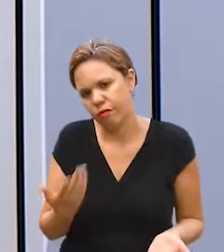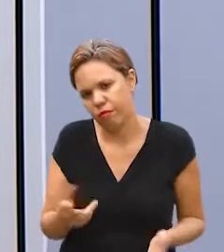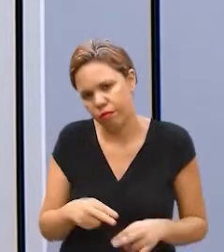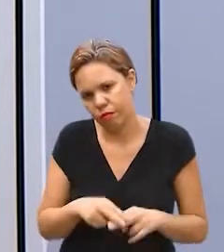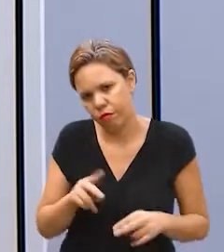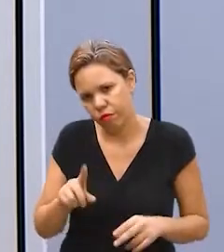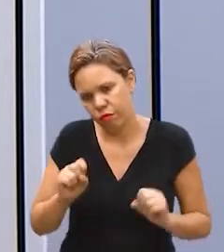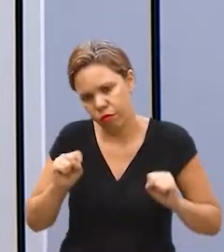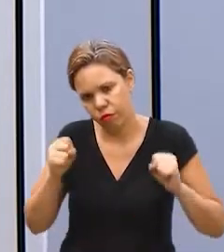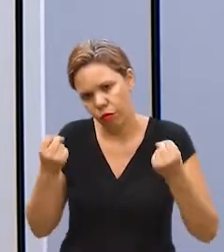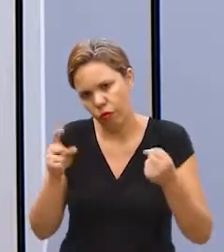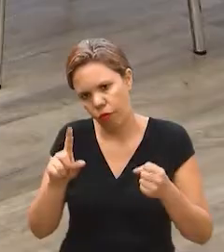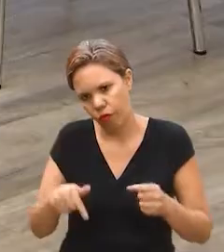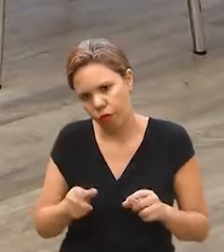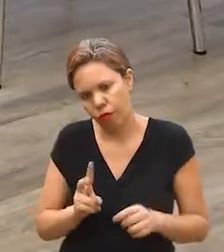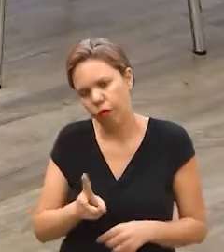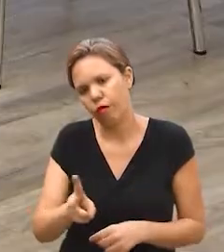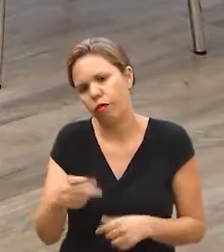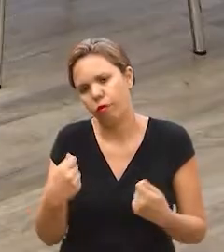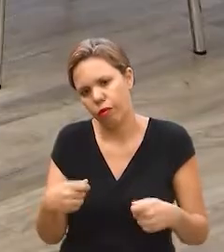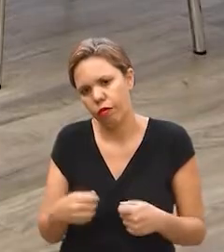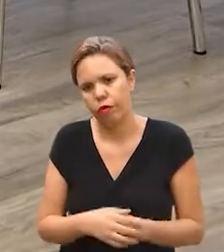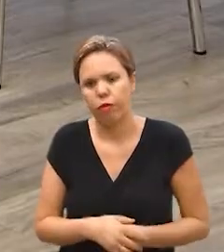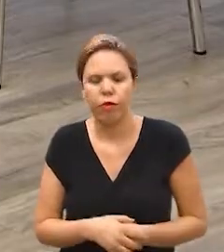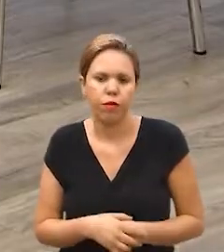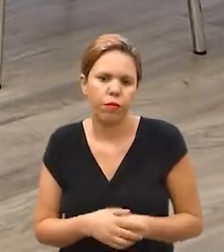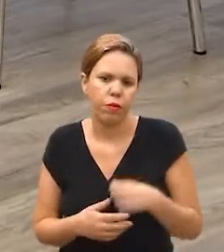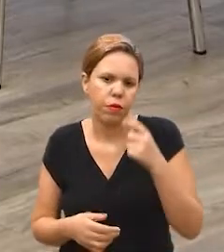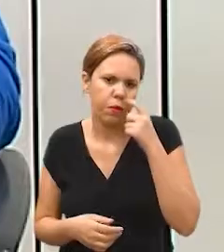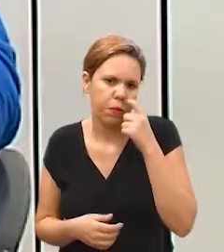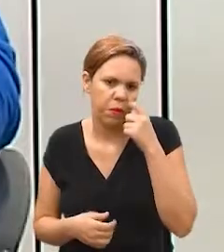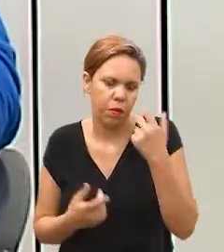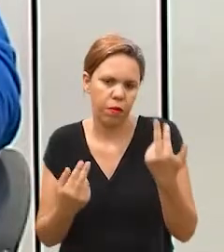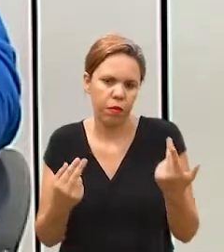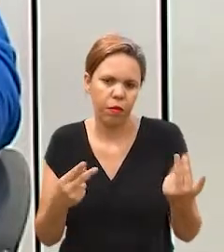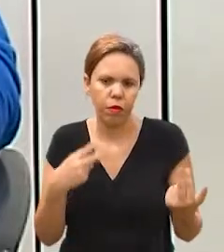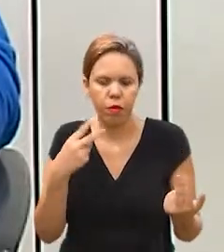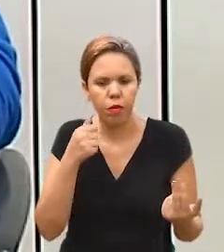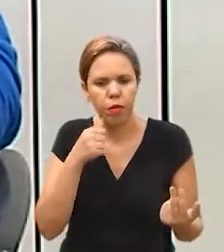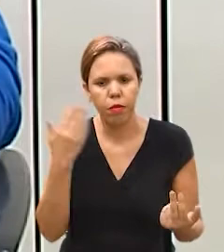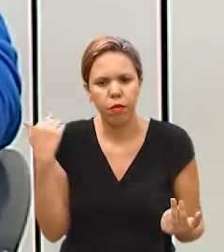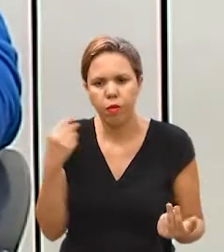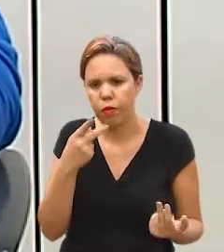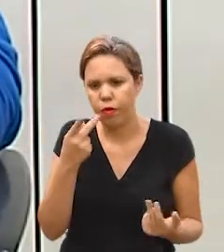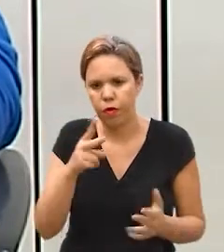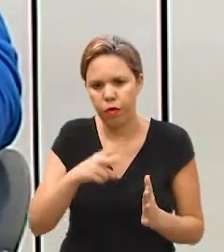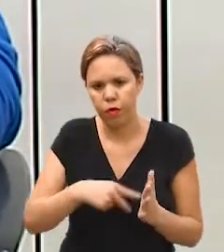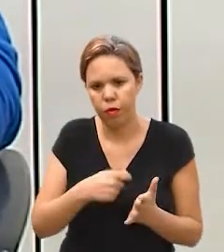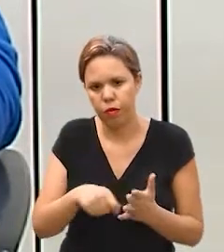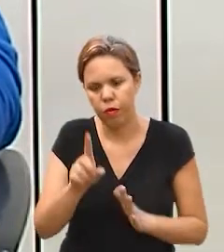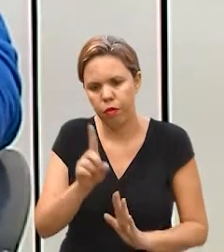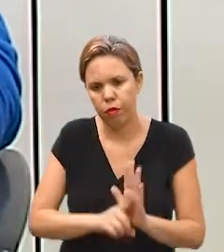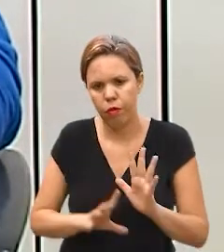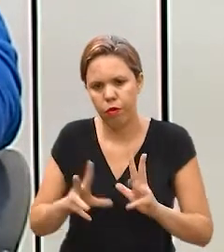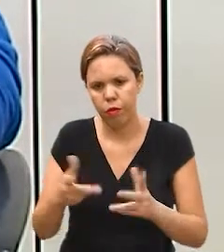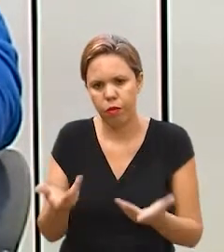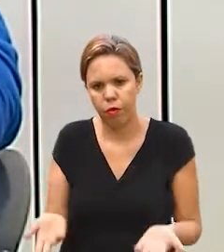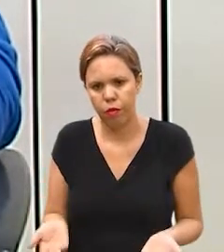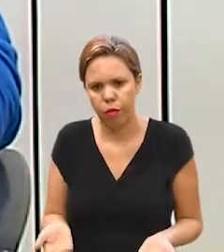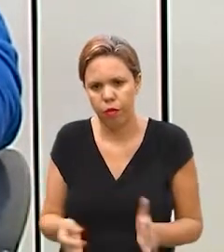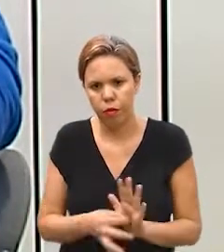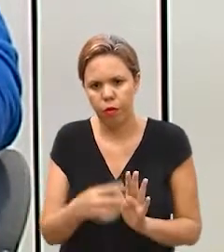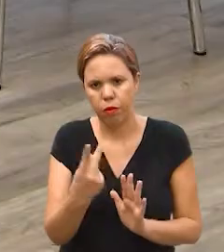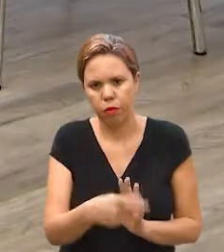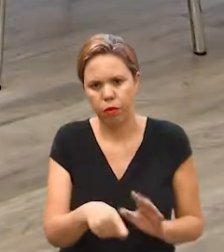é um esforço contínuo e necessário. Como a vereadora Mariana Conte disse, ler e escrever é um direito de todos, né? Na opinião do senhor também